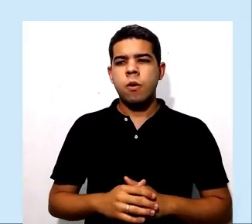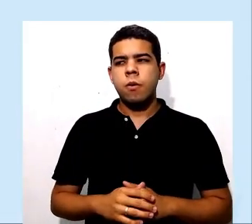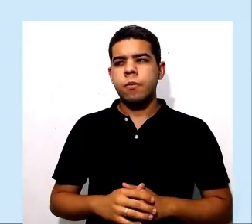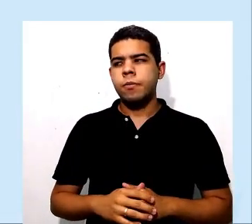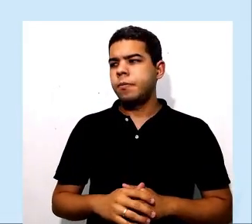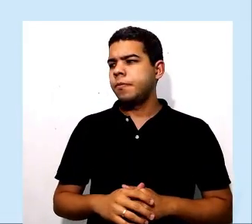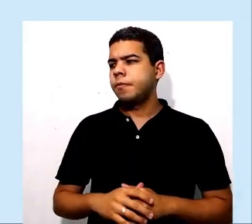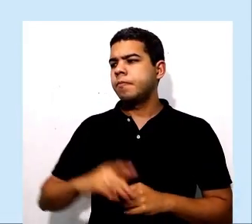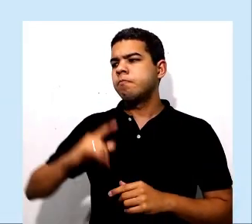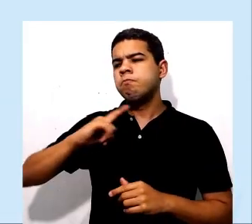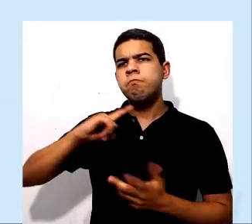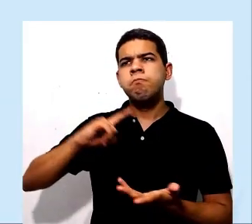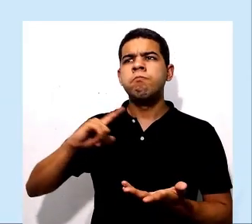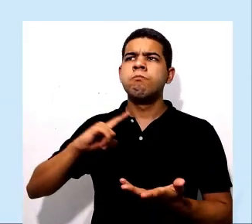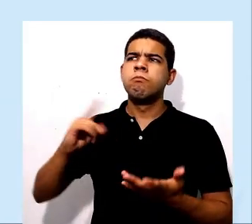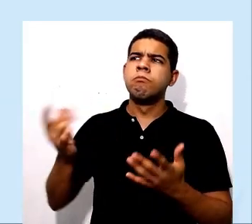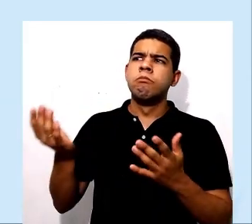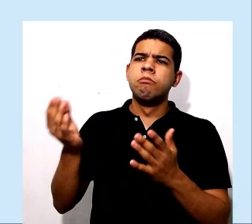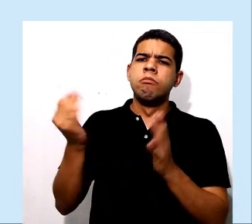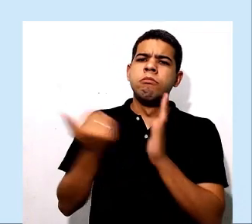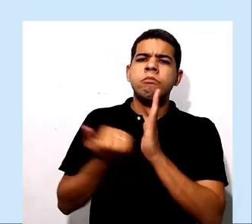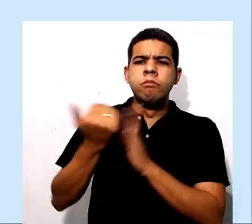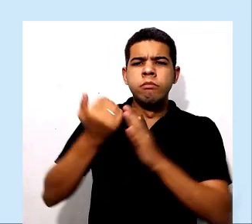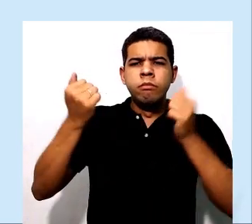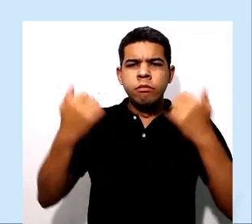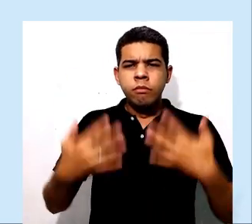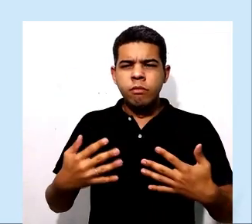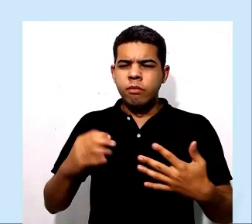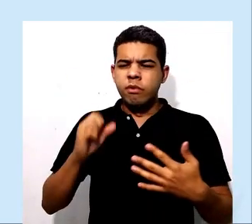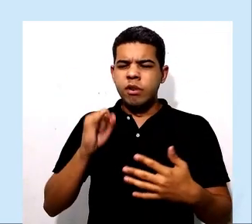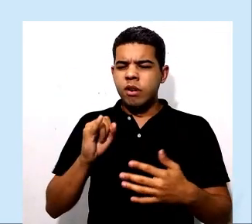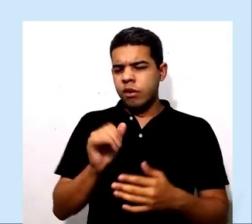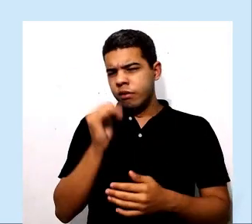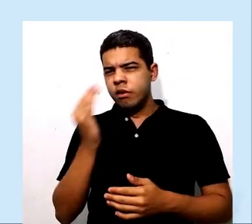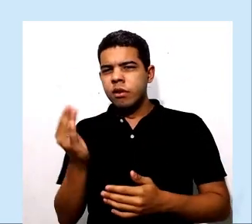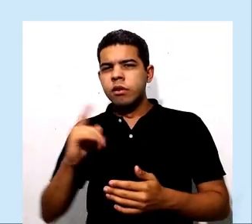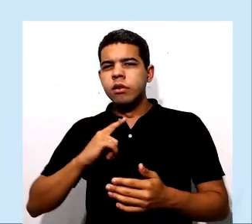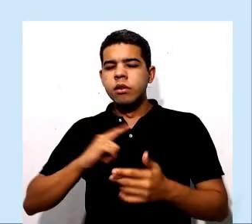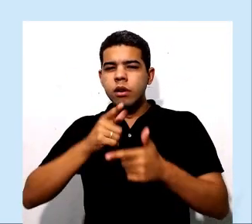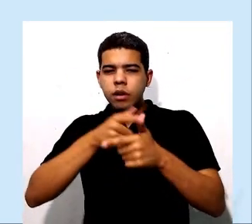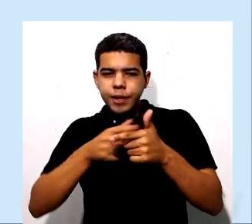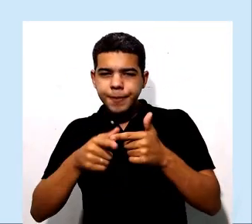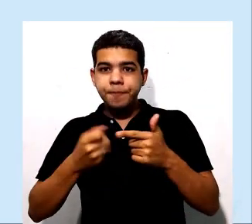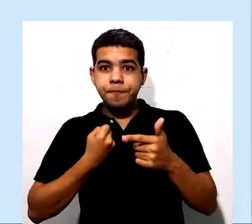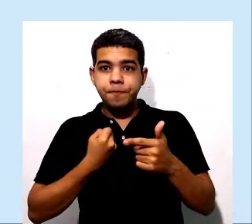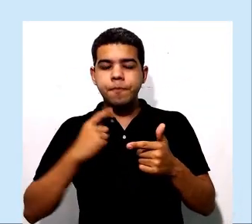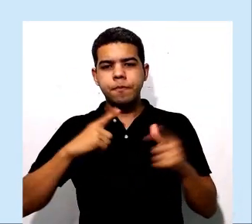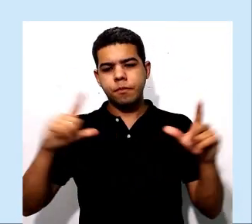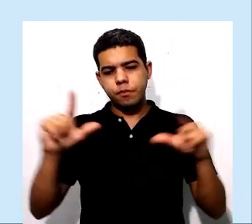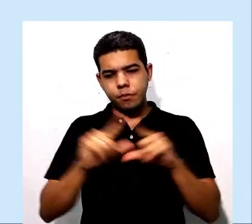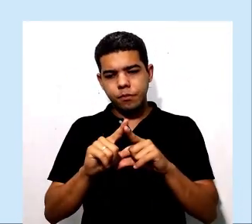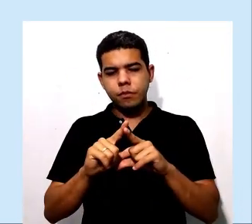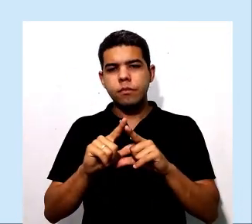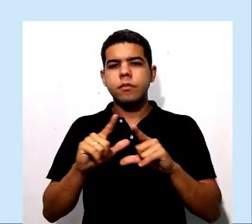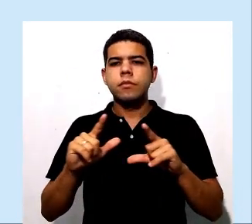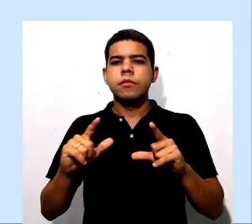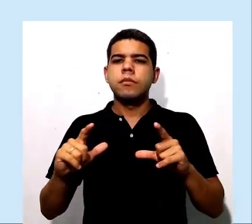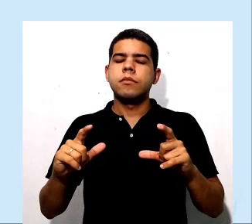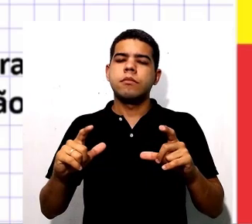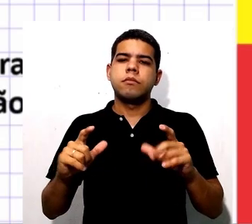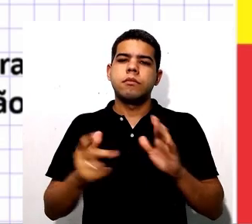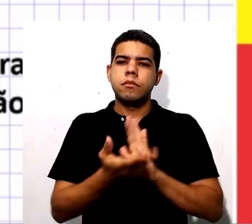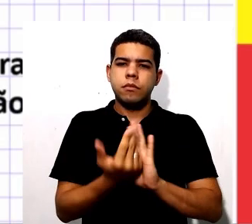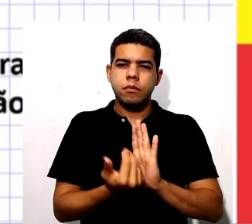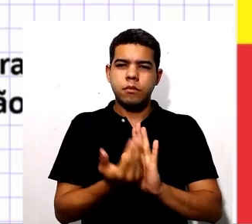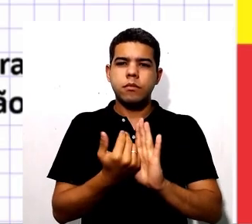lado for dividido por um número, gera uma figura reduzida. E todos os lados são divididos por